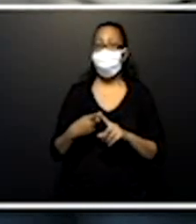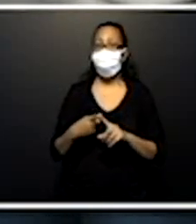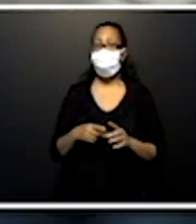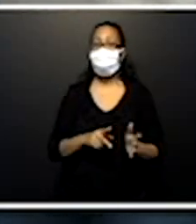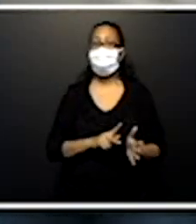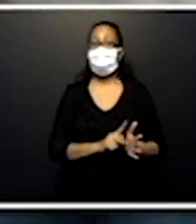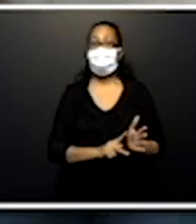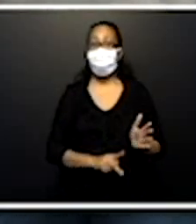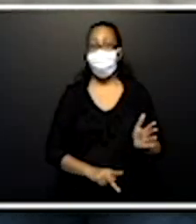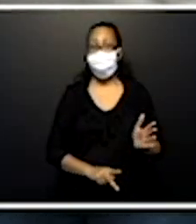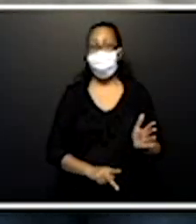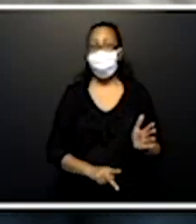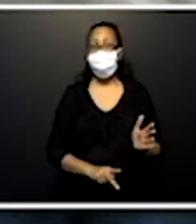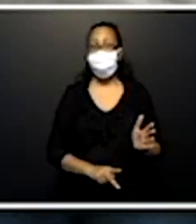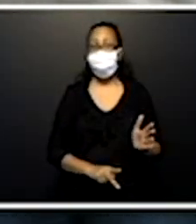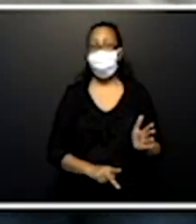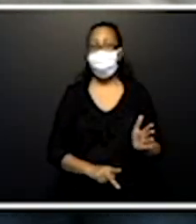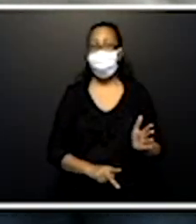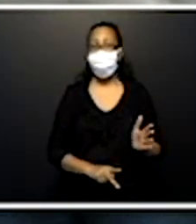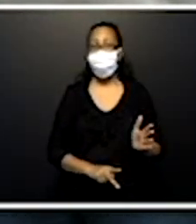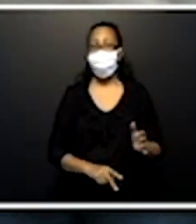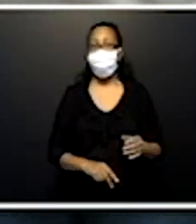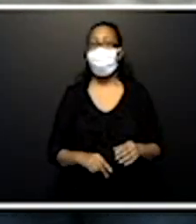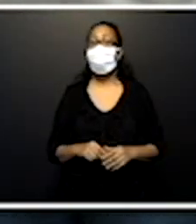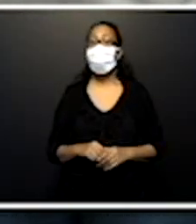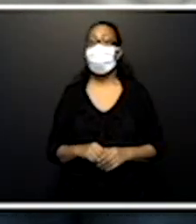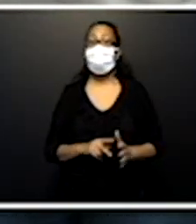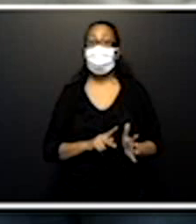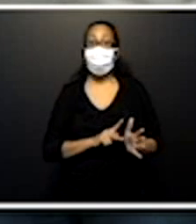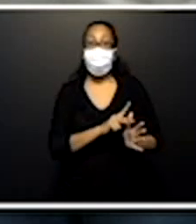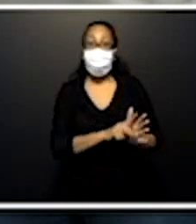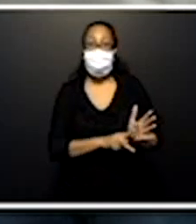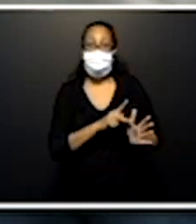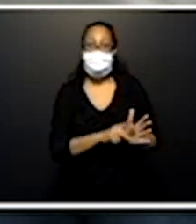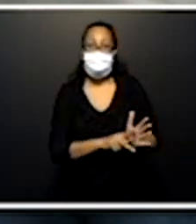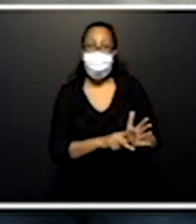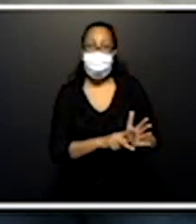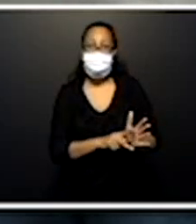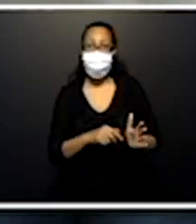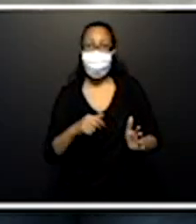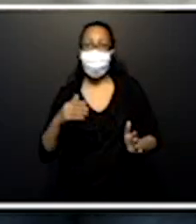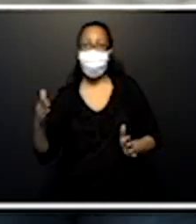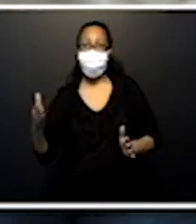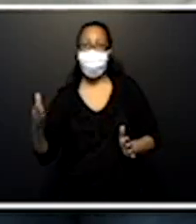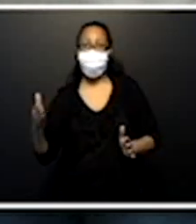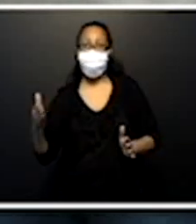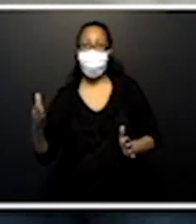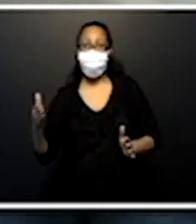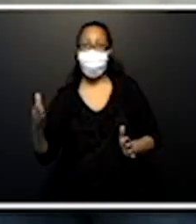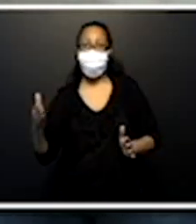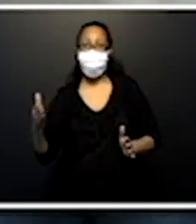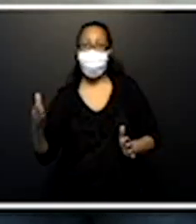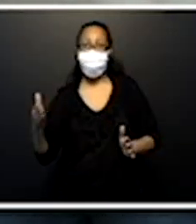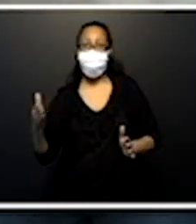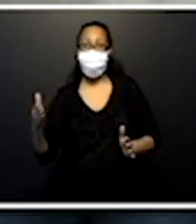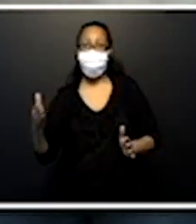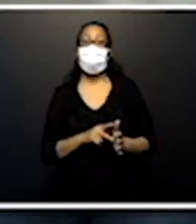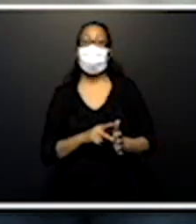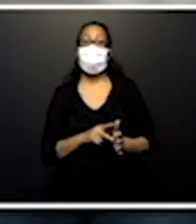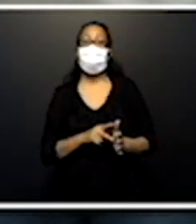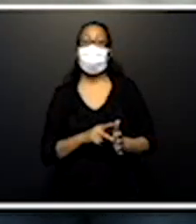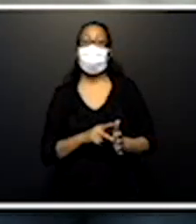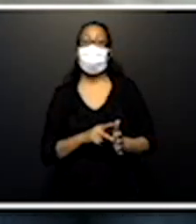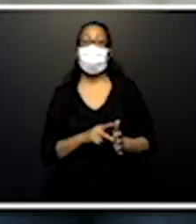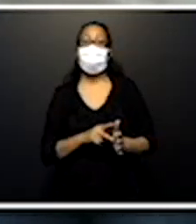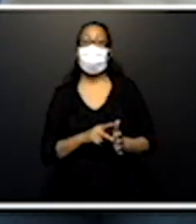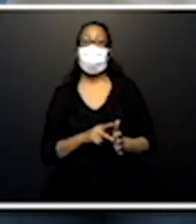né? Poema e poesia não é a mesma coisa. O poema, ele é um gênero textual, esse que nós lemos agora e estudamos.